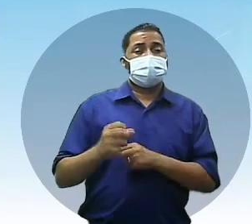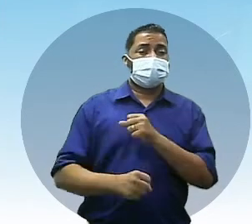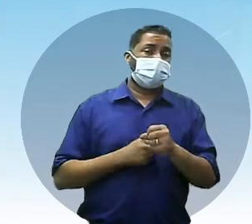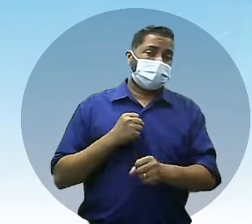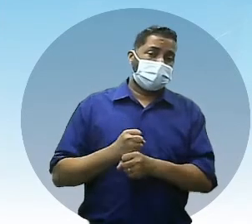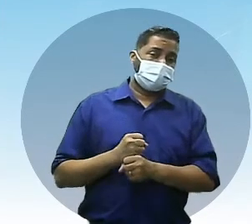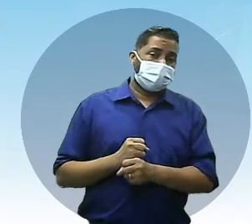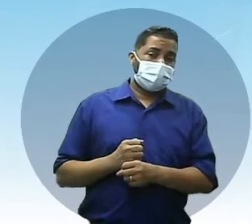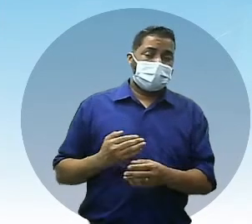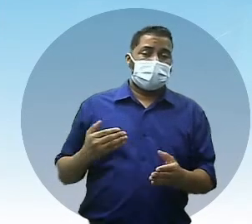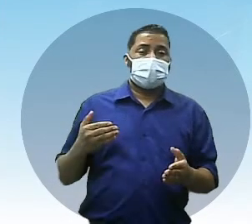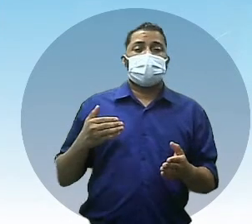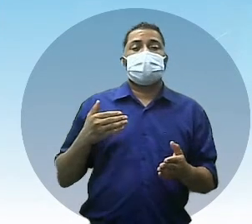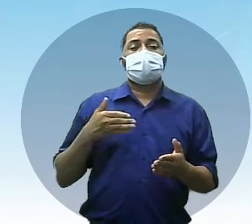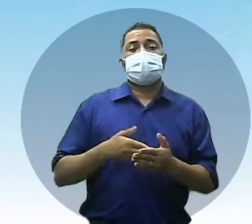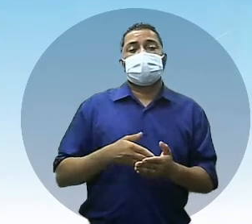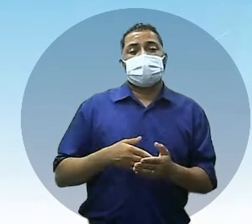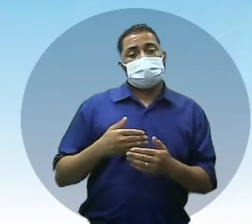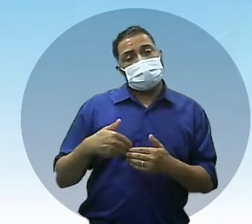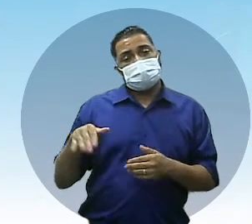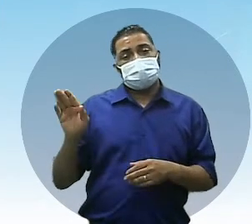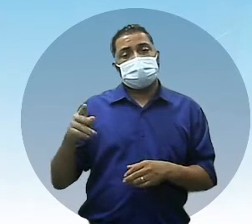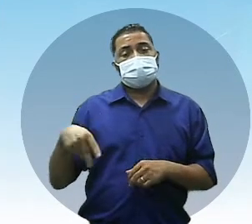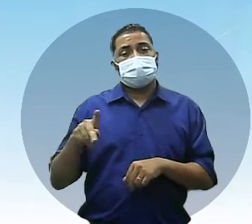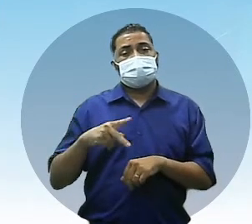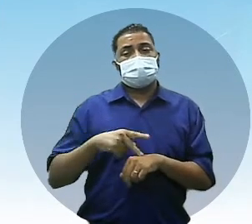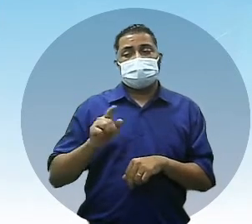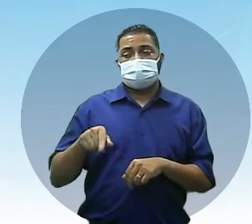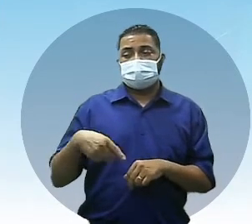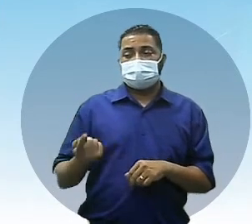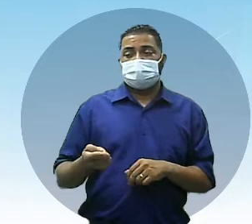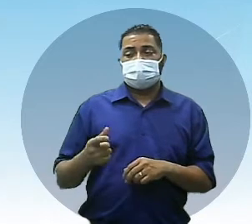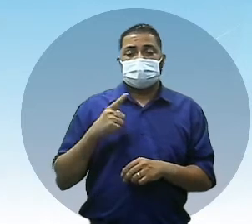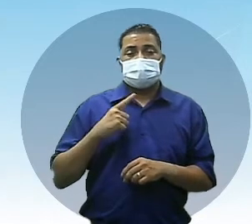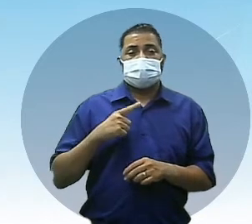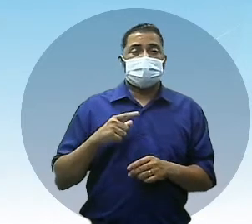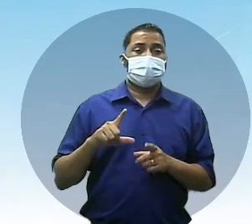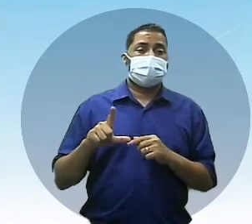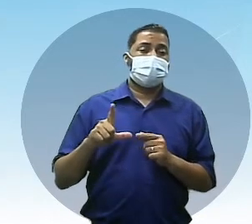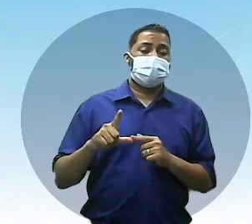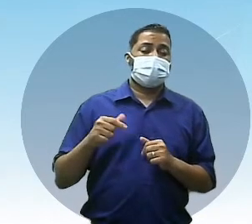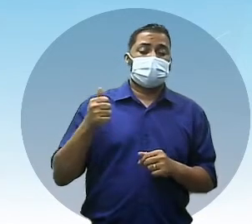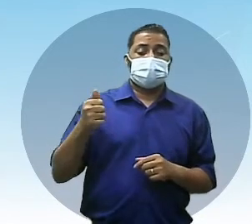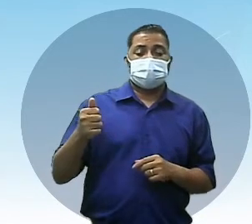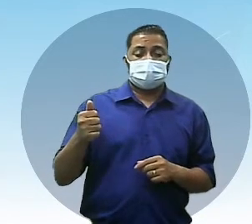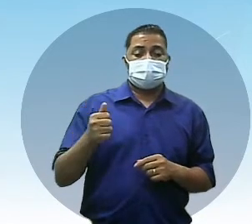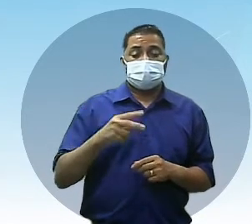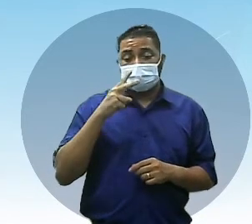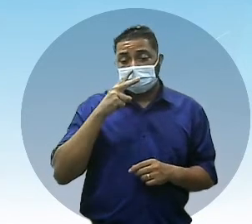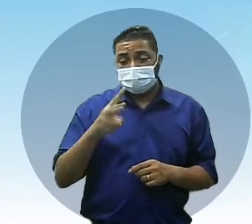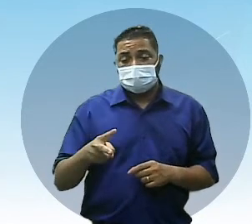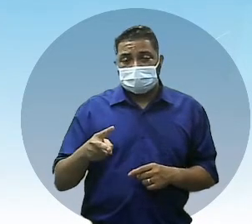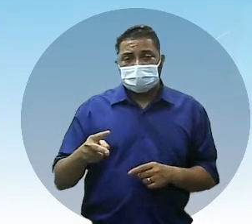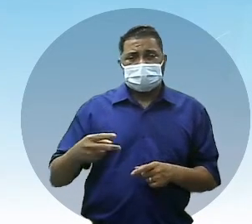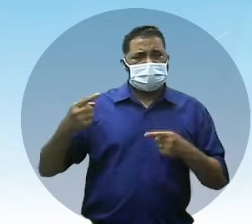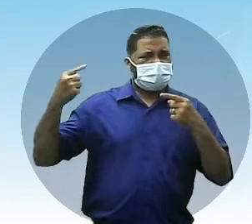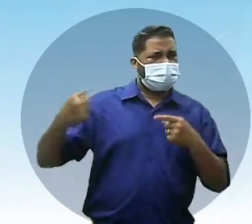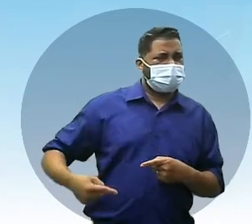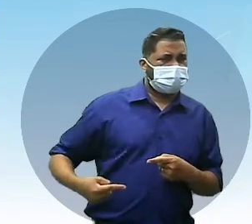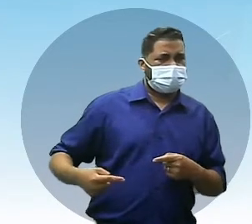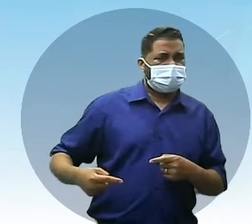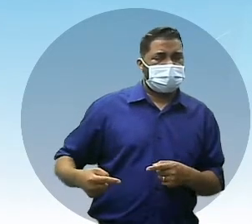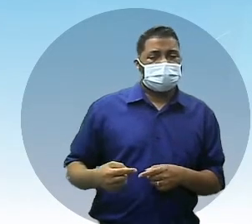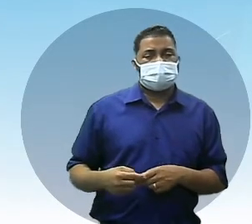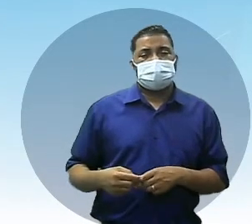até ser exilado fora do país? Então você tem aí, letra A, forte oposição de Arraes ao governo de